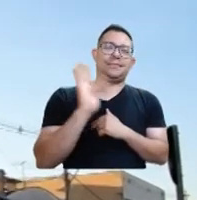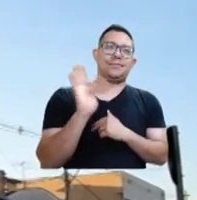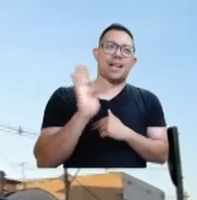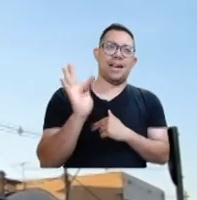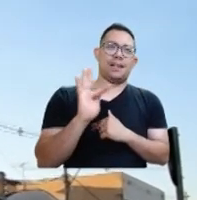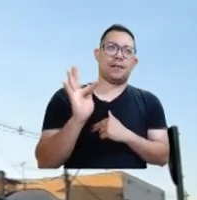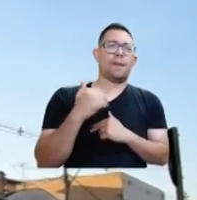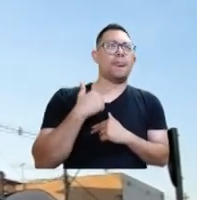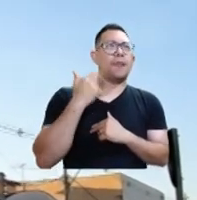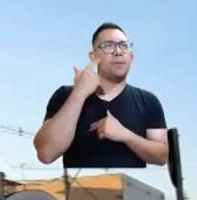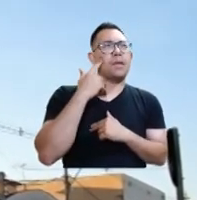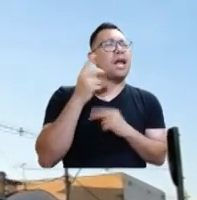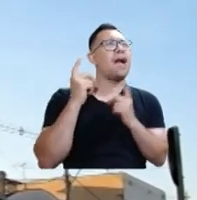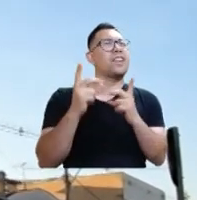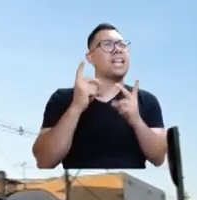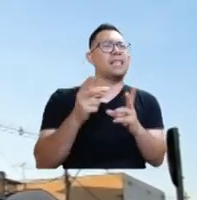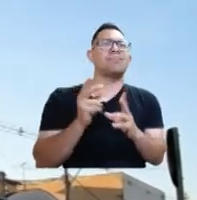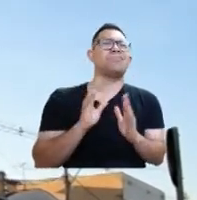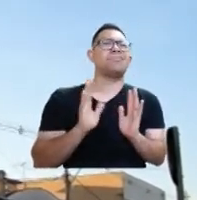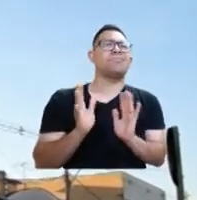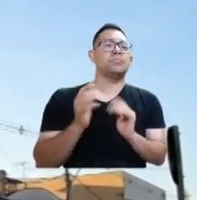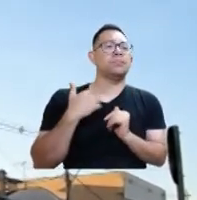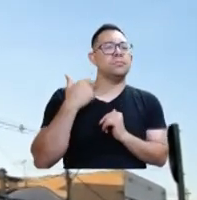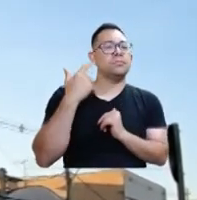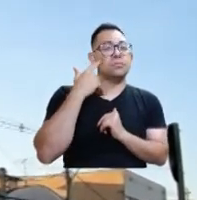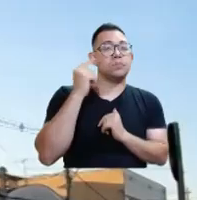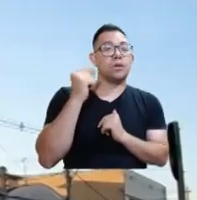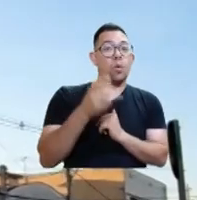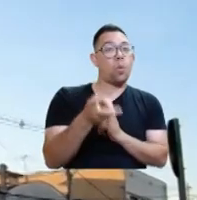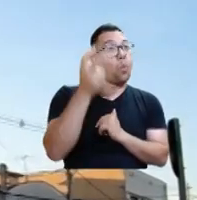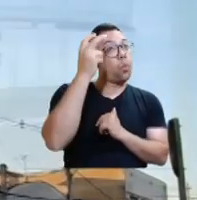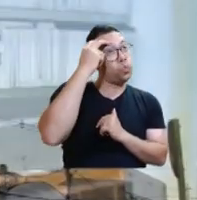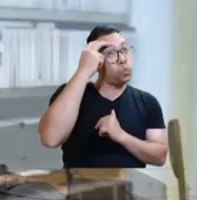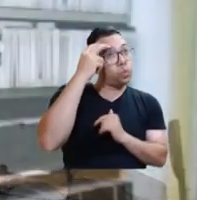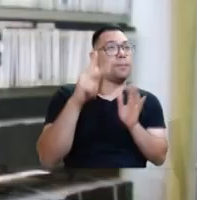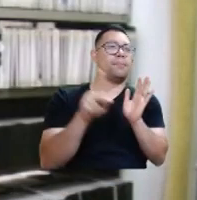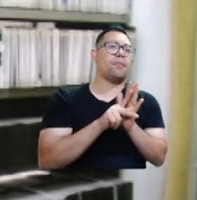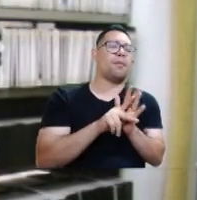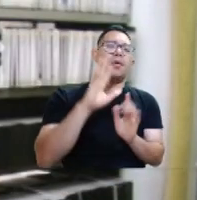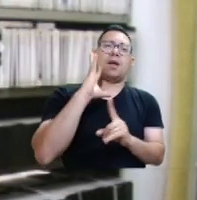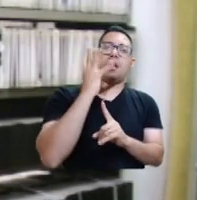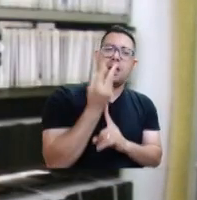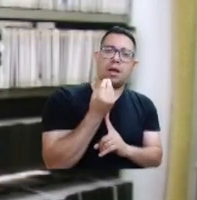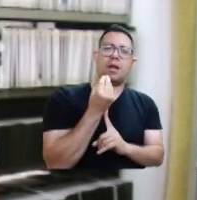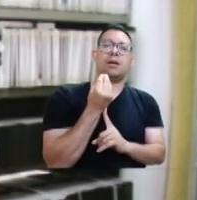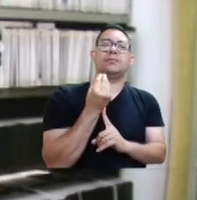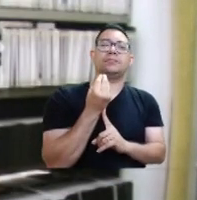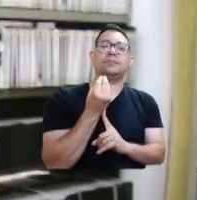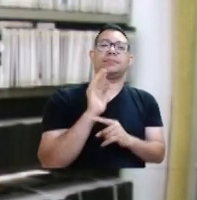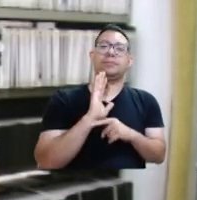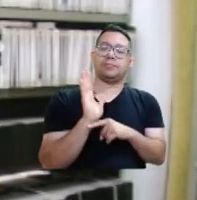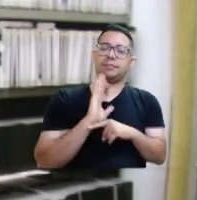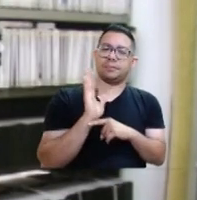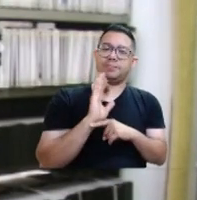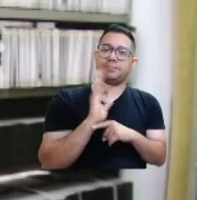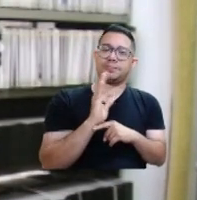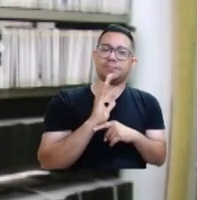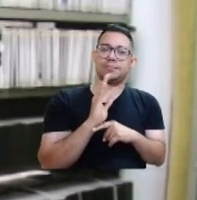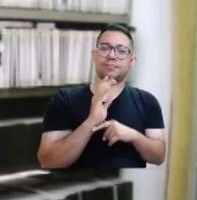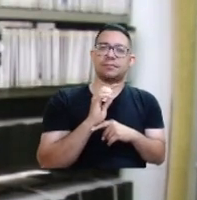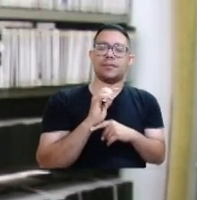de Franca, assim, diferente. Eu não visei assim filme comercial, eu visei mais filme de